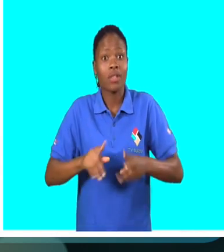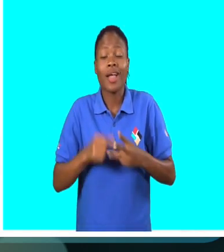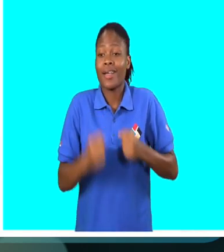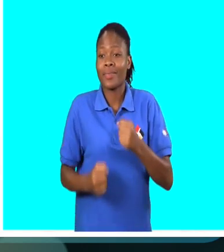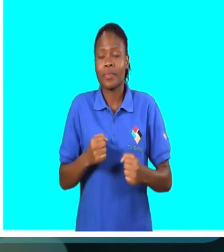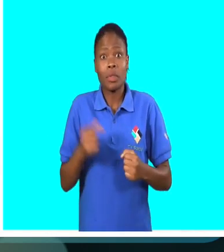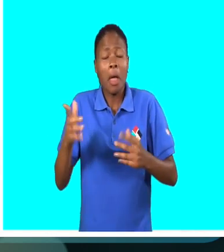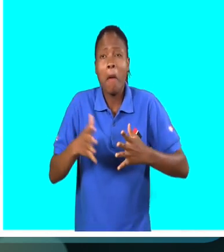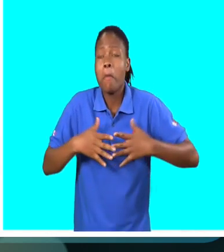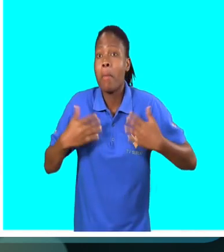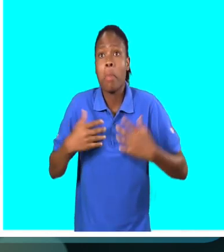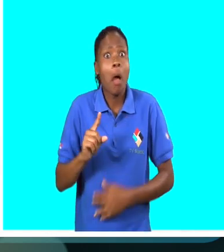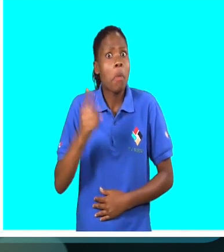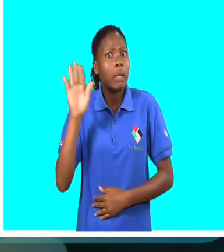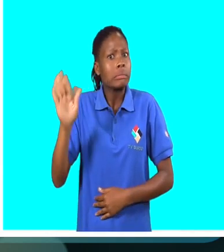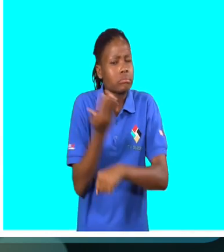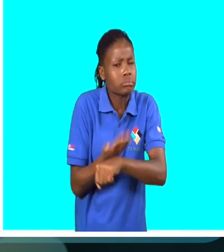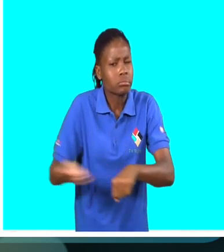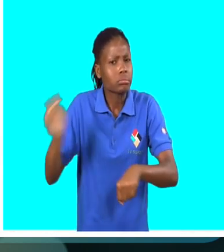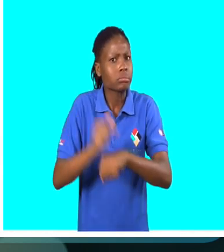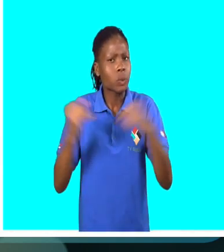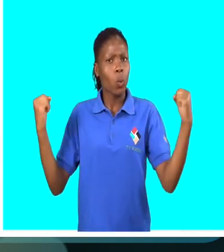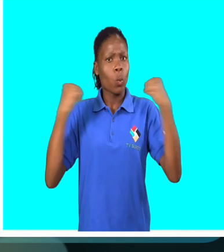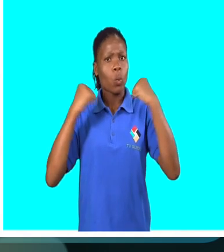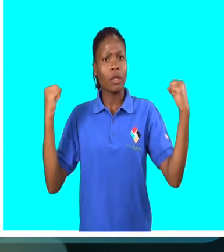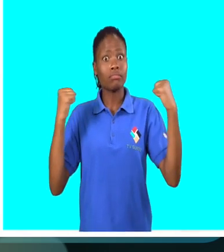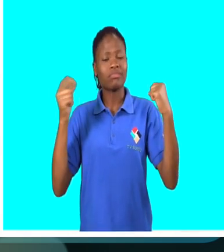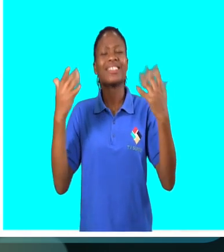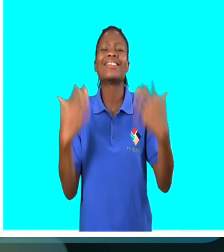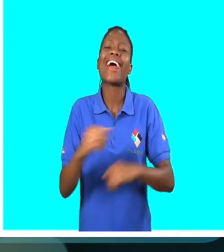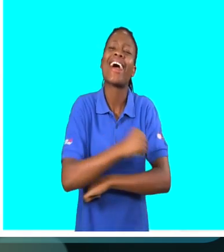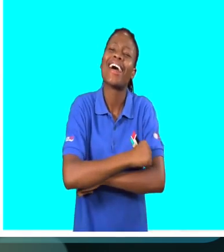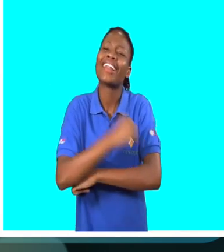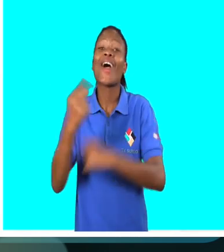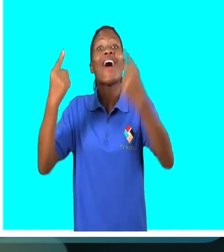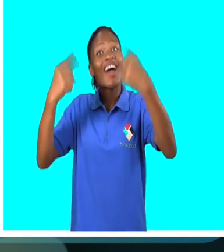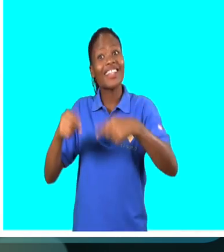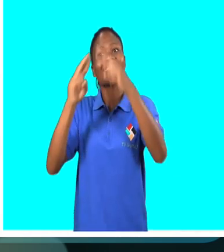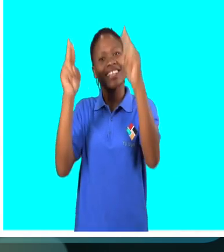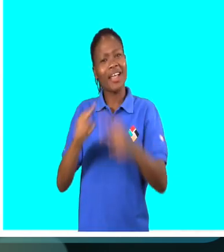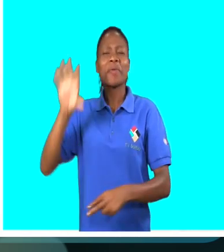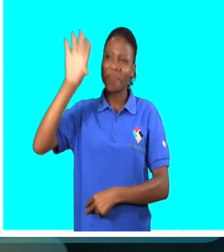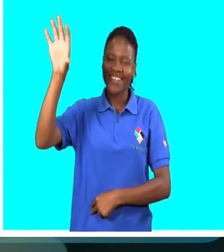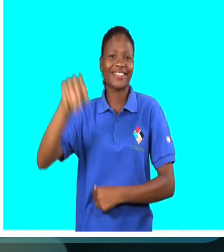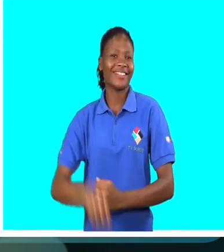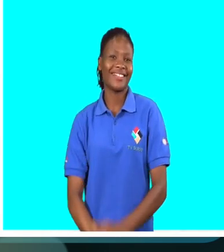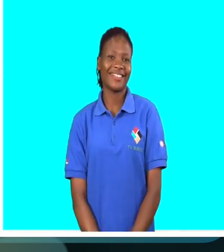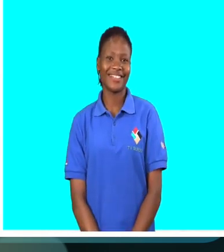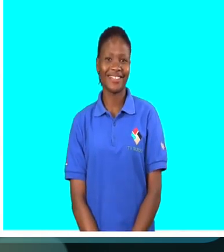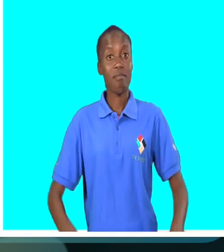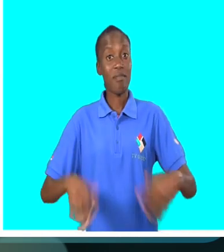desta modalidade no nosso país. Na sua primeira competição internacional, venceu a prova.